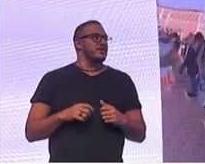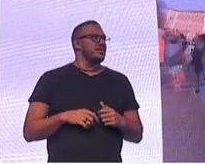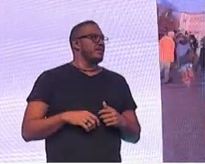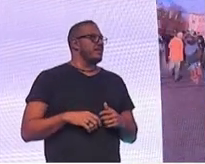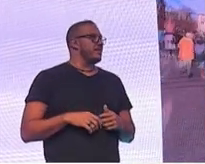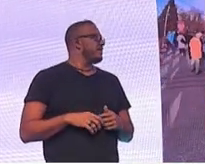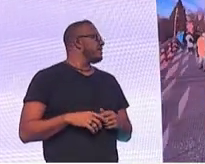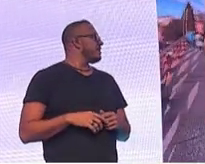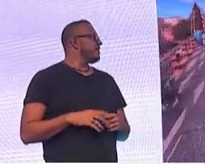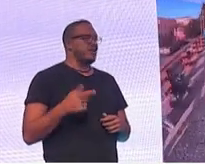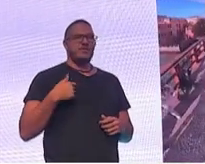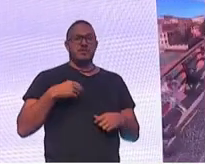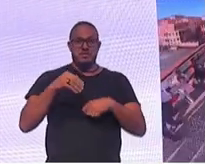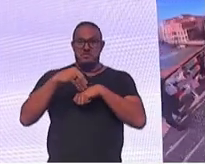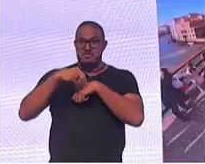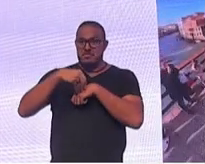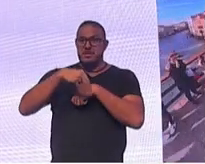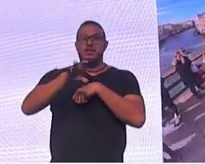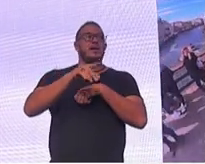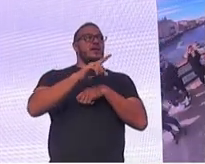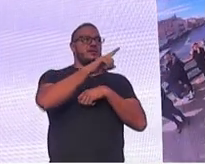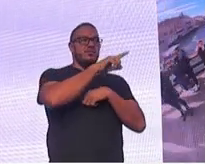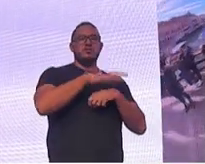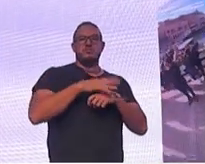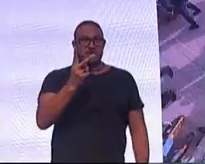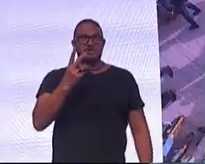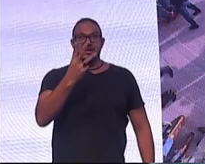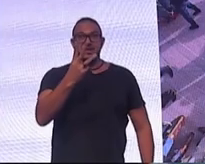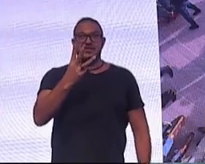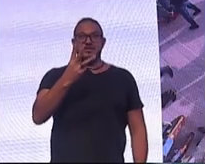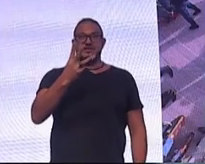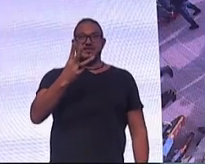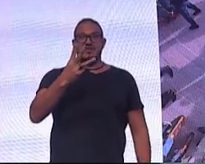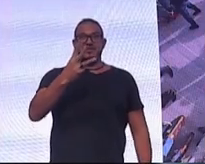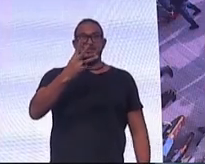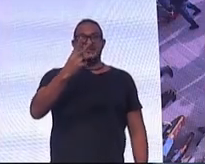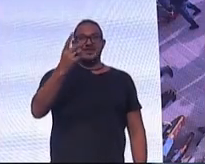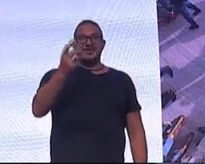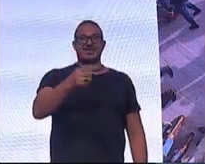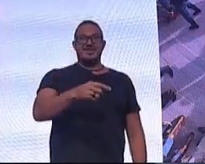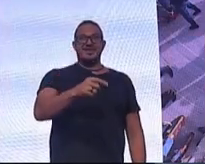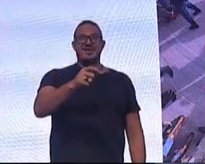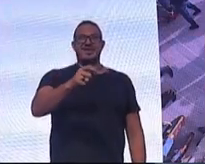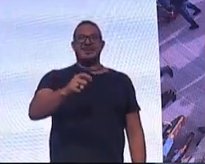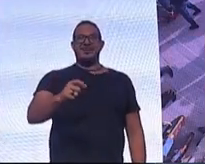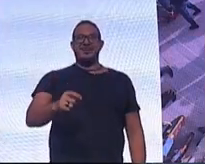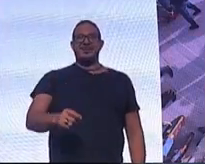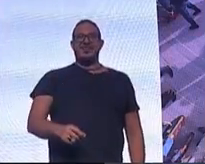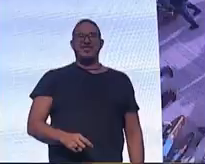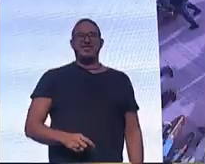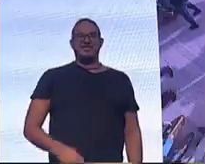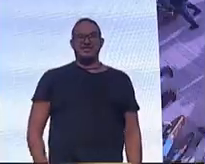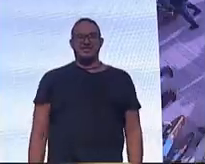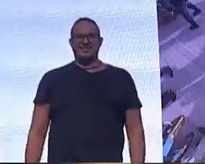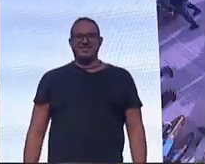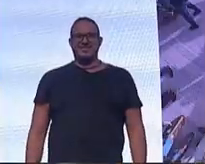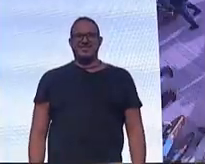tirar? Eu vou mandar pra vocês, a produção vai mandar pro WhatsApp de vocês também. E aí, galera, o que vocês estão achando do Inspira Fenômeno?